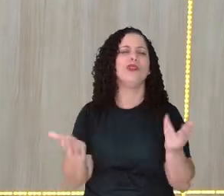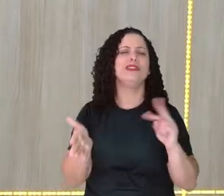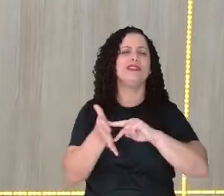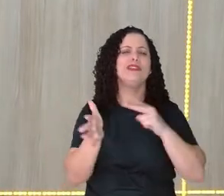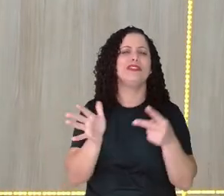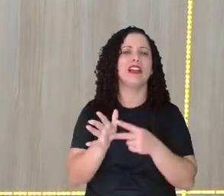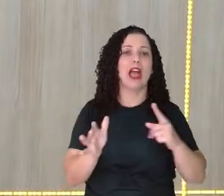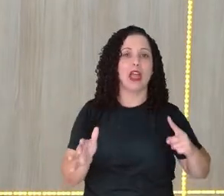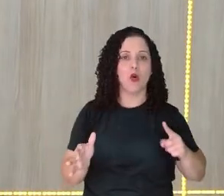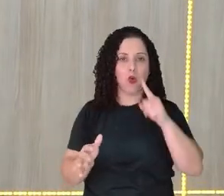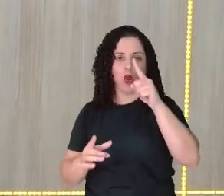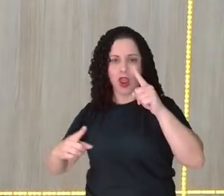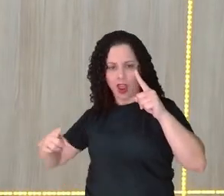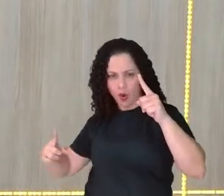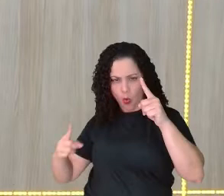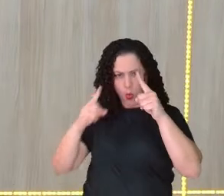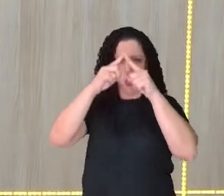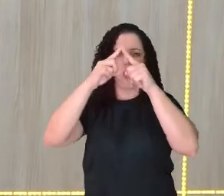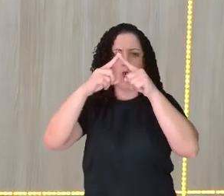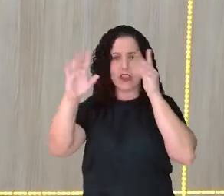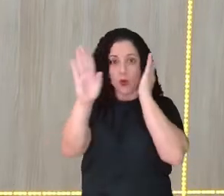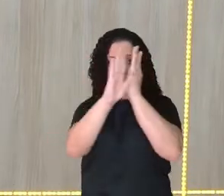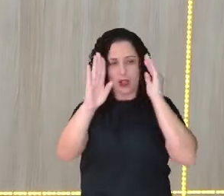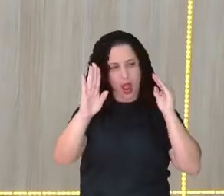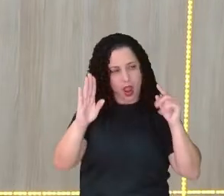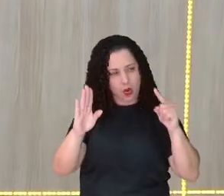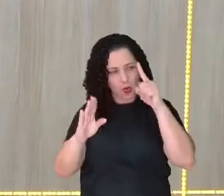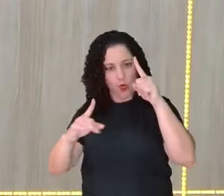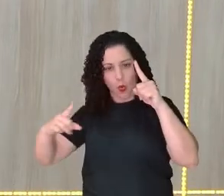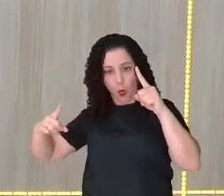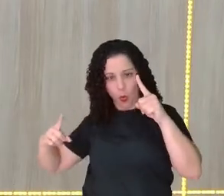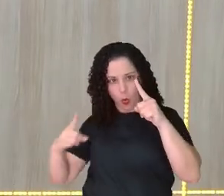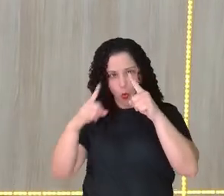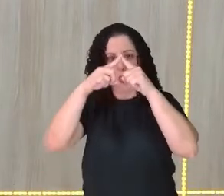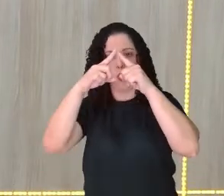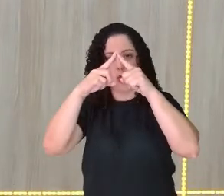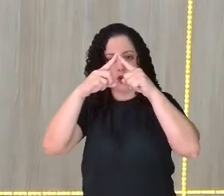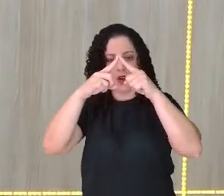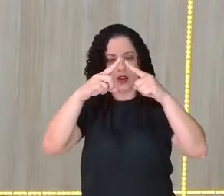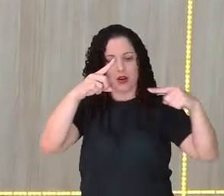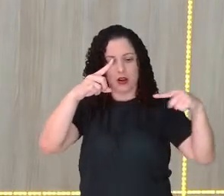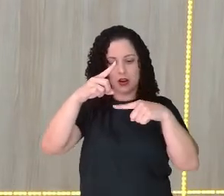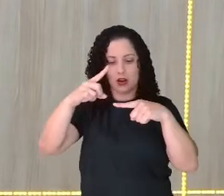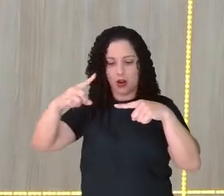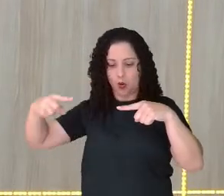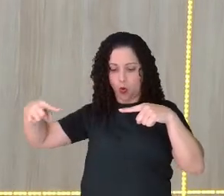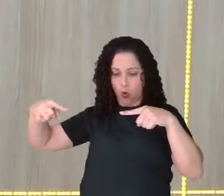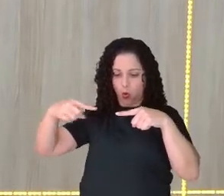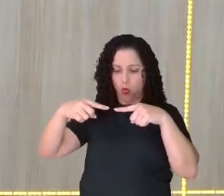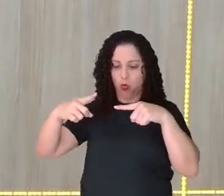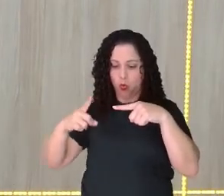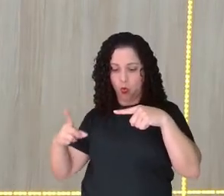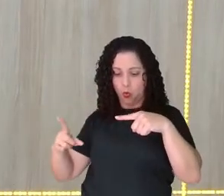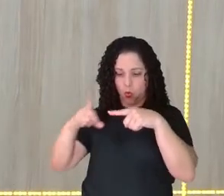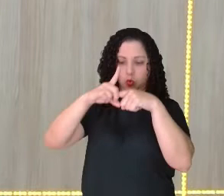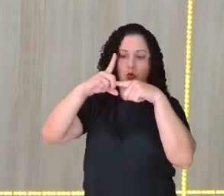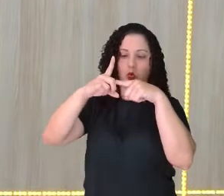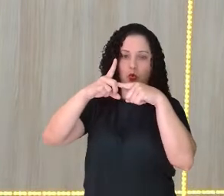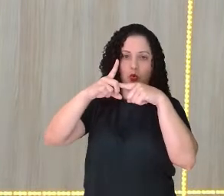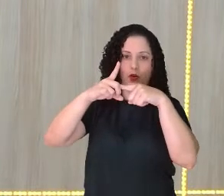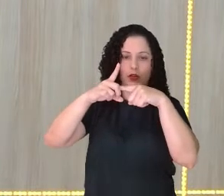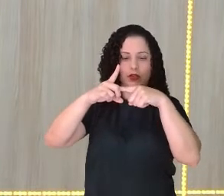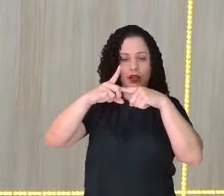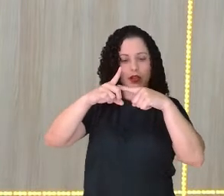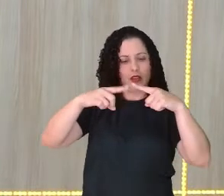de encontro entre esses lados. Então, pode notar que os dois lados, eles se encontraram aqui, ó. Esse